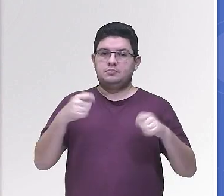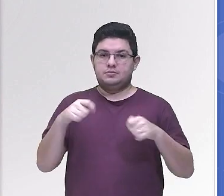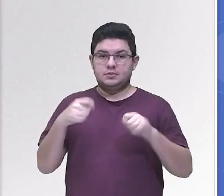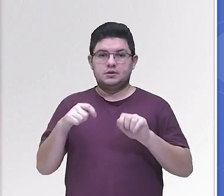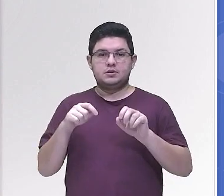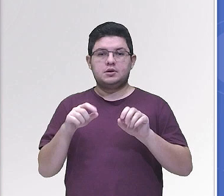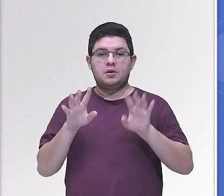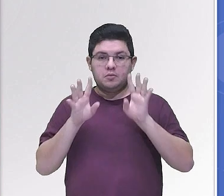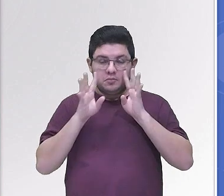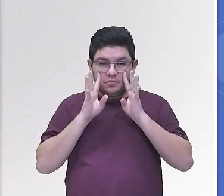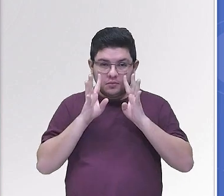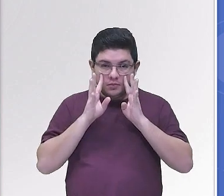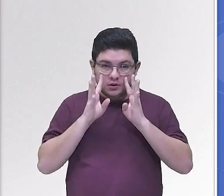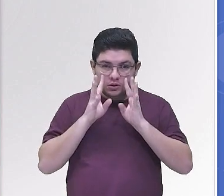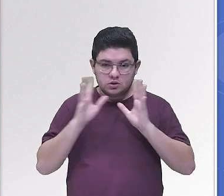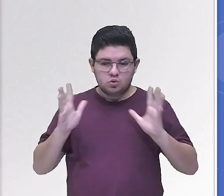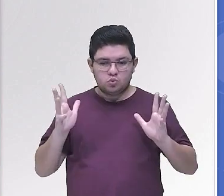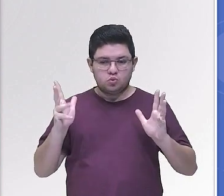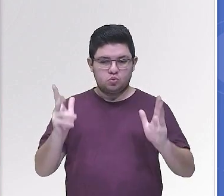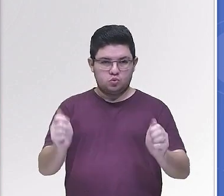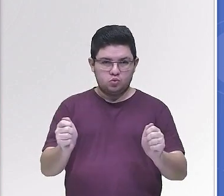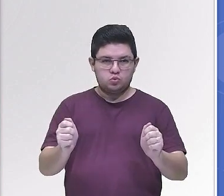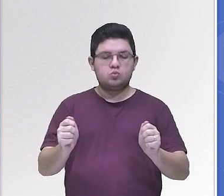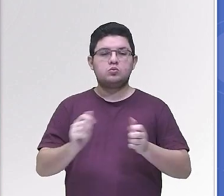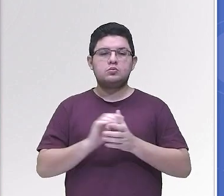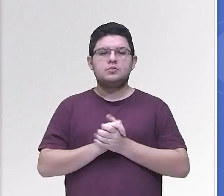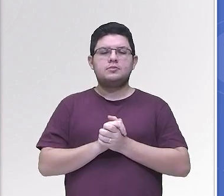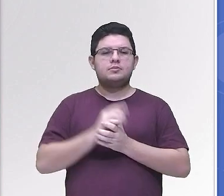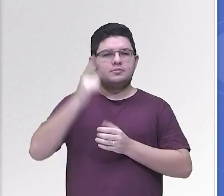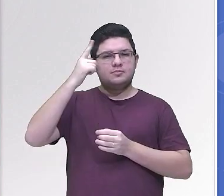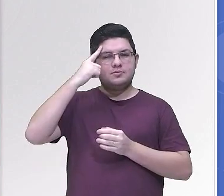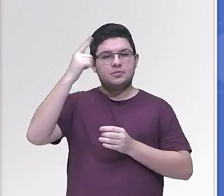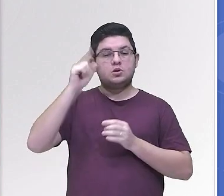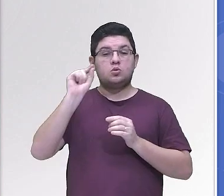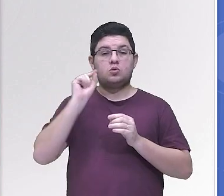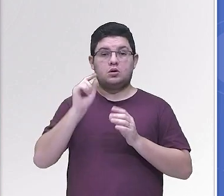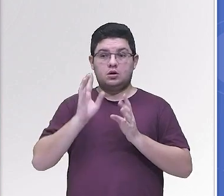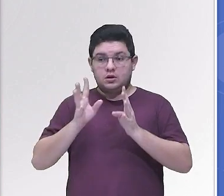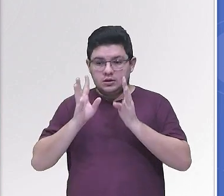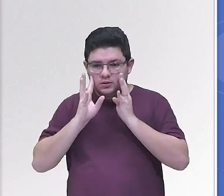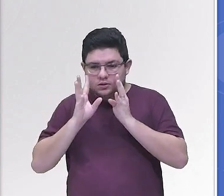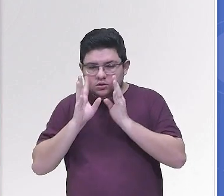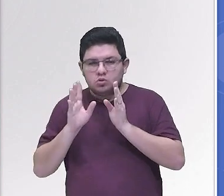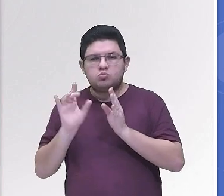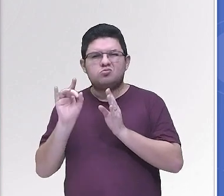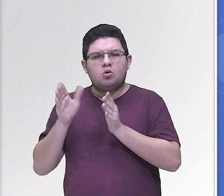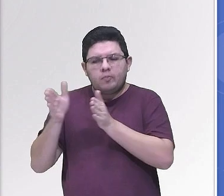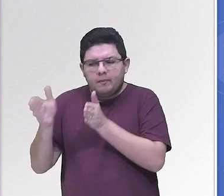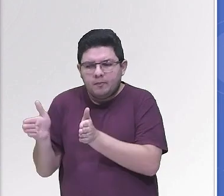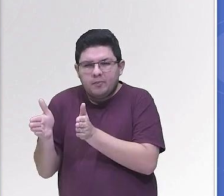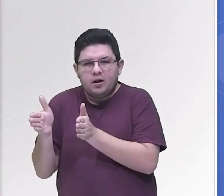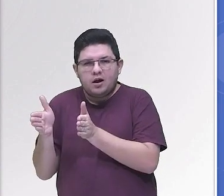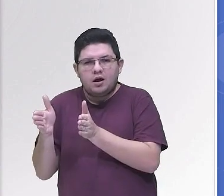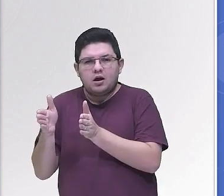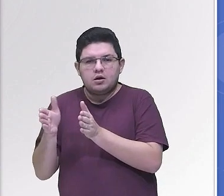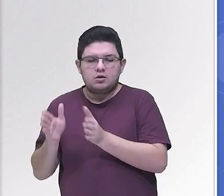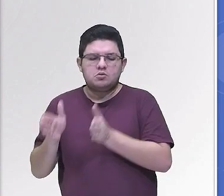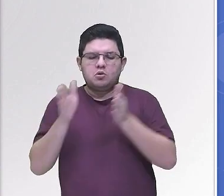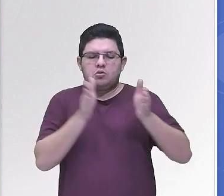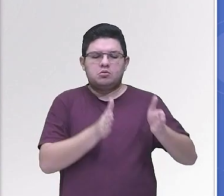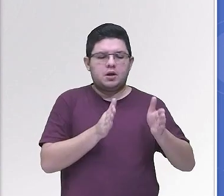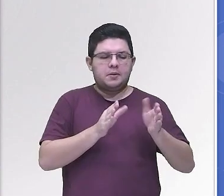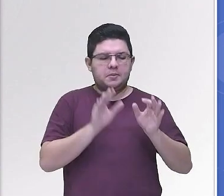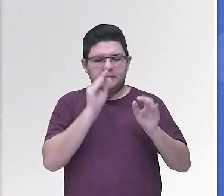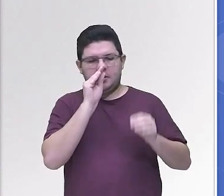totalidade do real, tá? Eu não posso me contentar, como eu já disse anteriormente para vocês, eu não posso